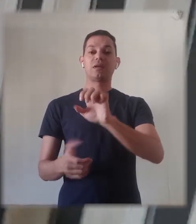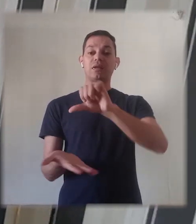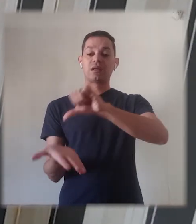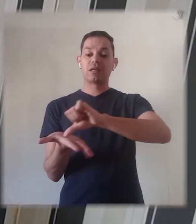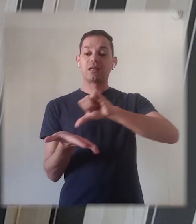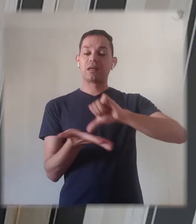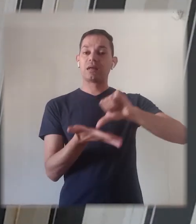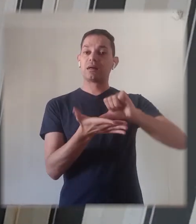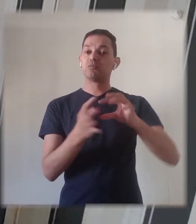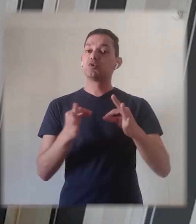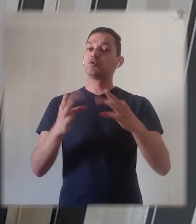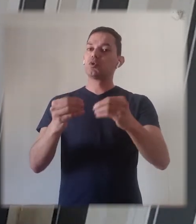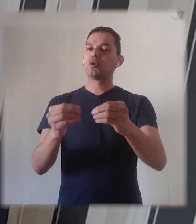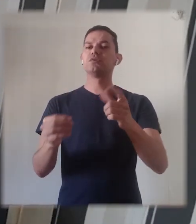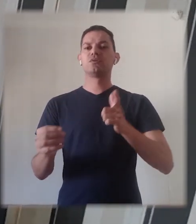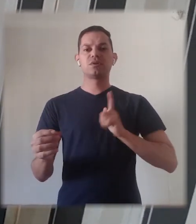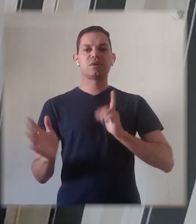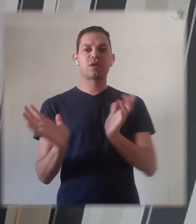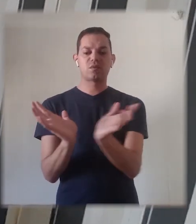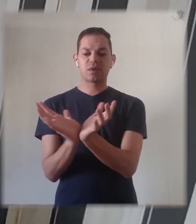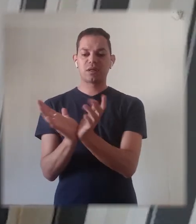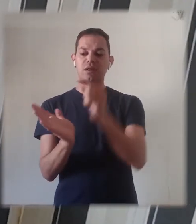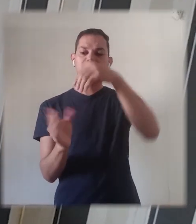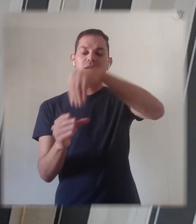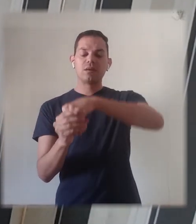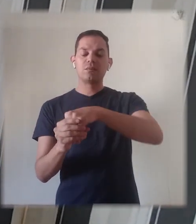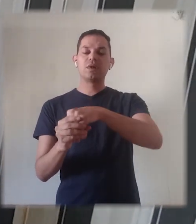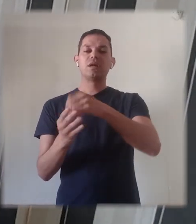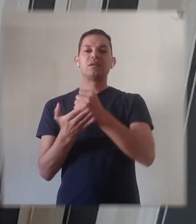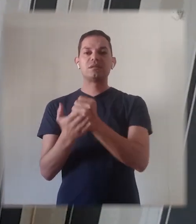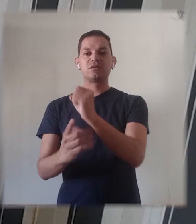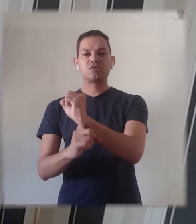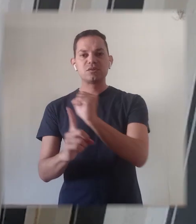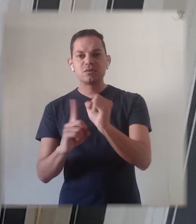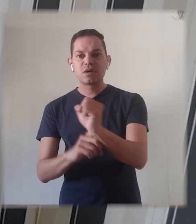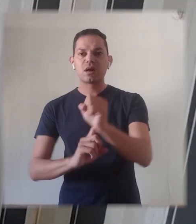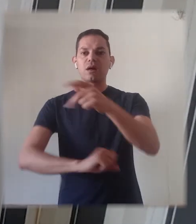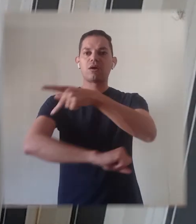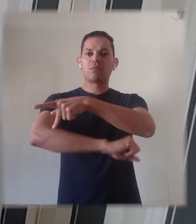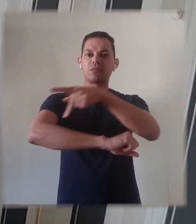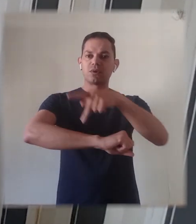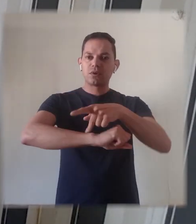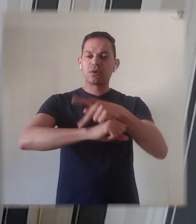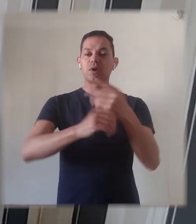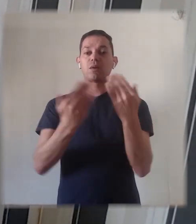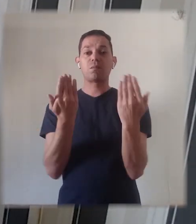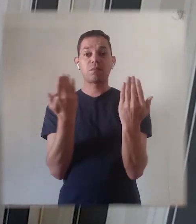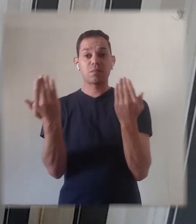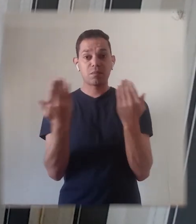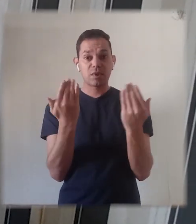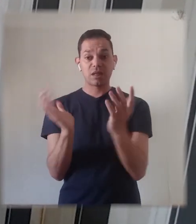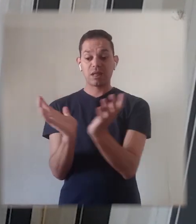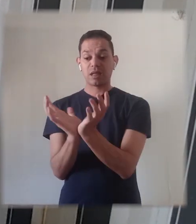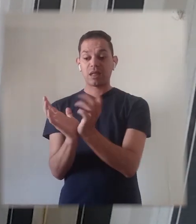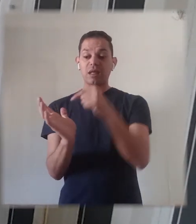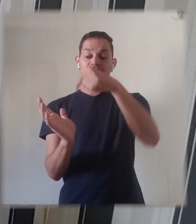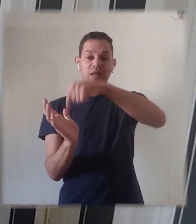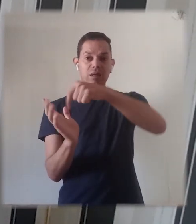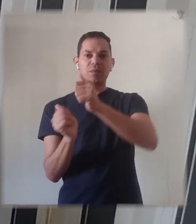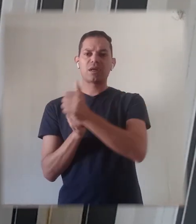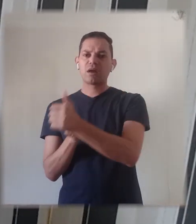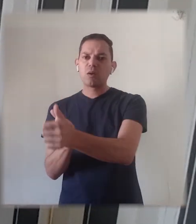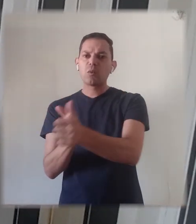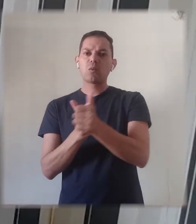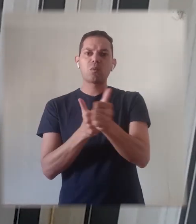cenário. Todo campus tem uma equipe multidisciplinar, tem assistente social, tem psicólogo, tem pedagogo. Essa equipe